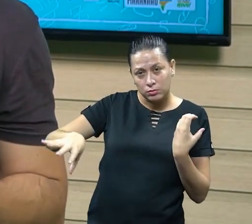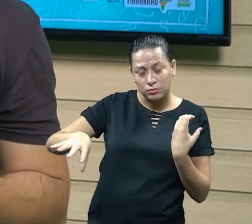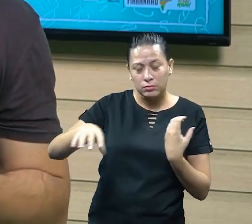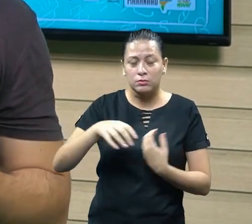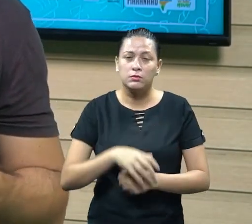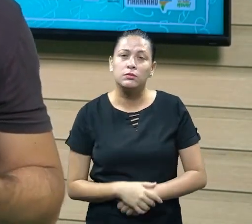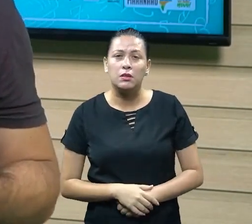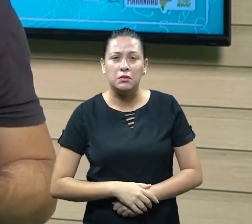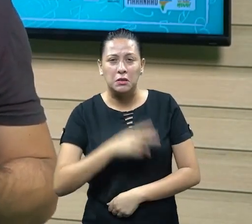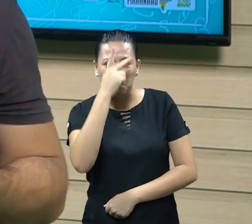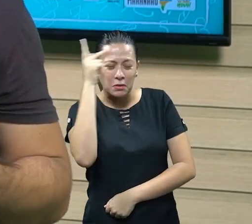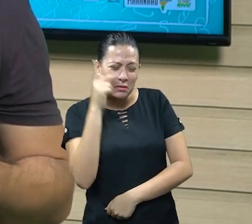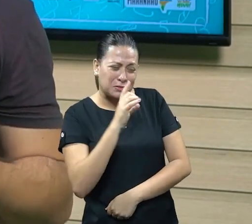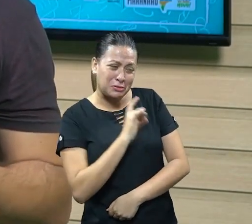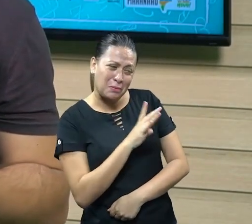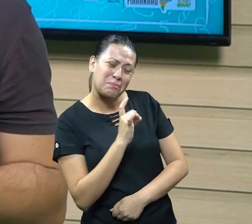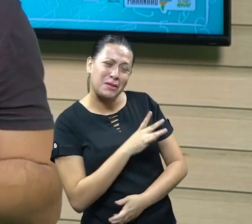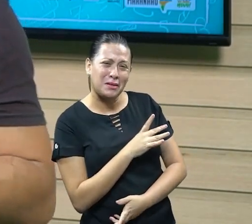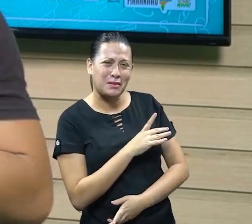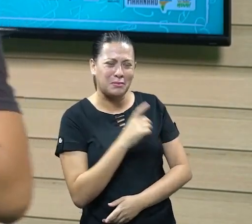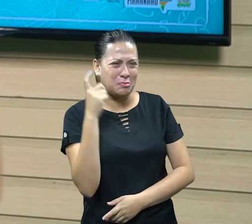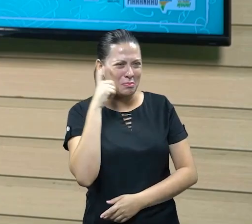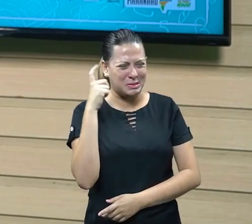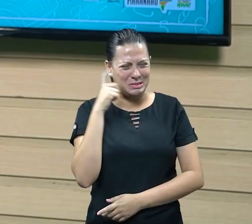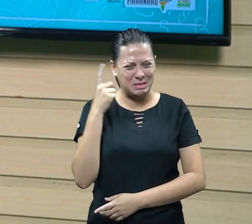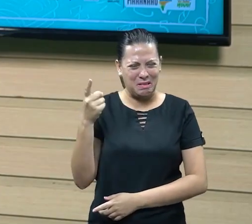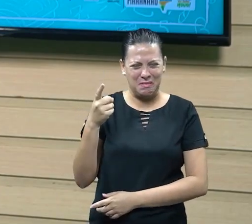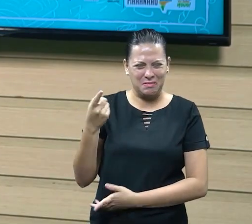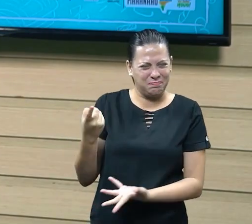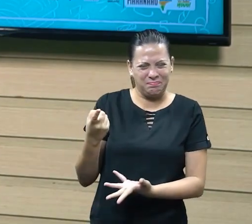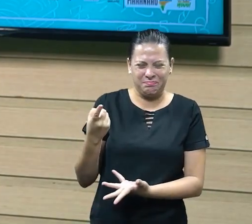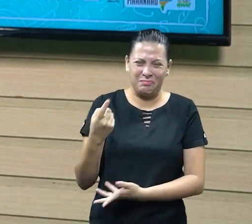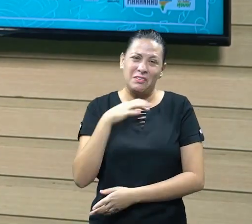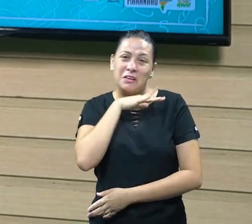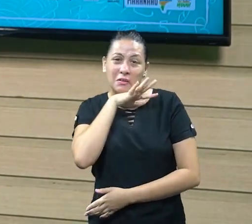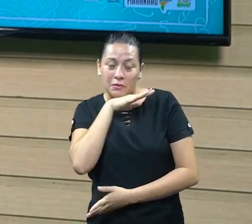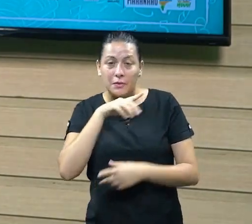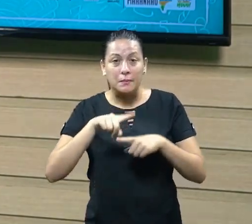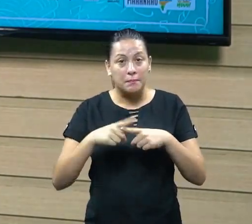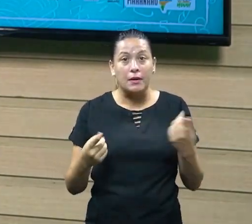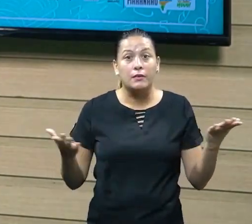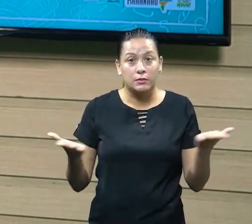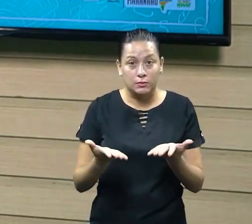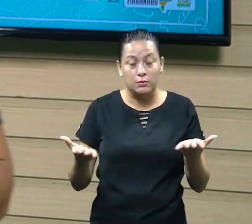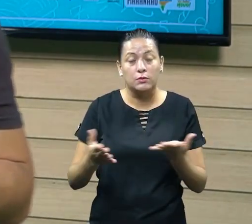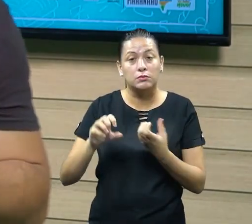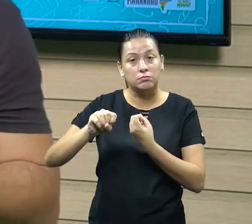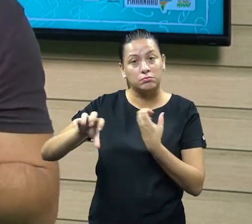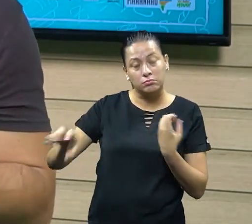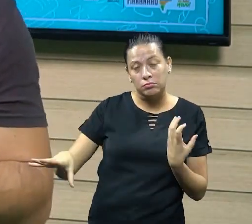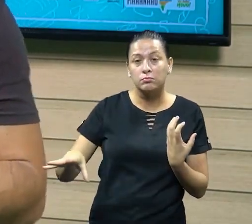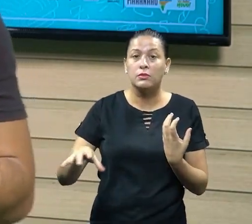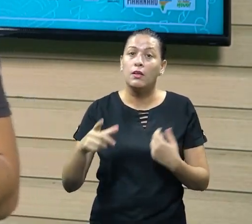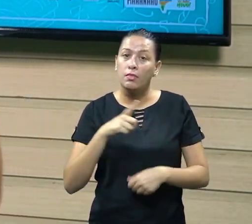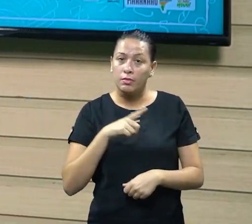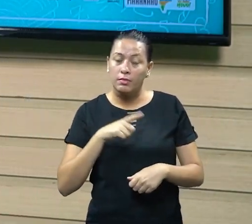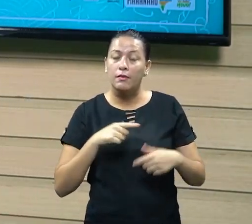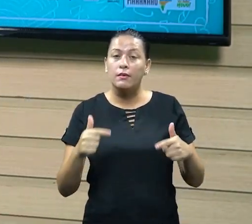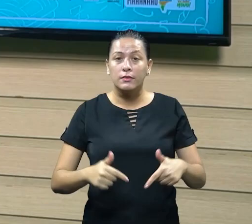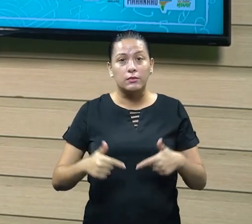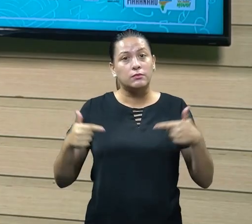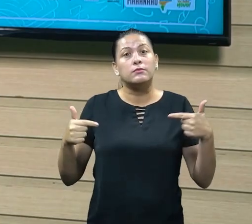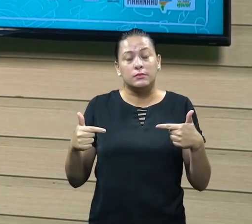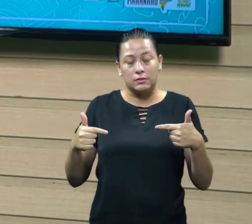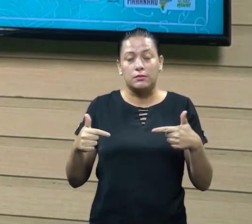receio, achavam que não prestava. Hoje os EAD por aí das instituições sérias são credenciadas, mas quem quer fazer